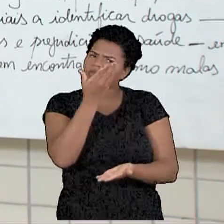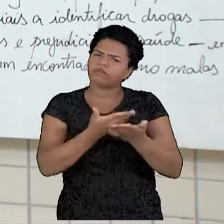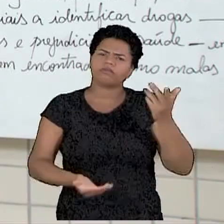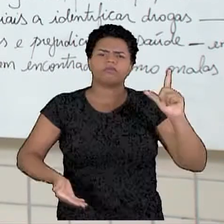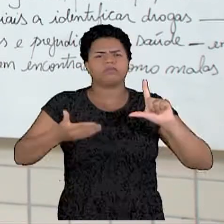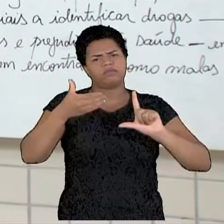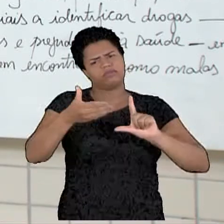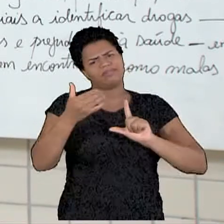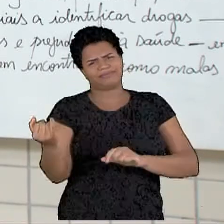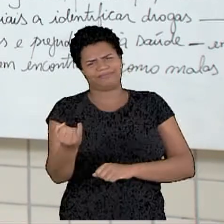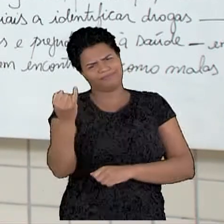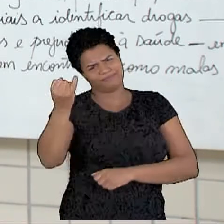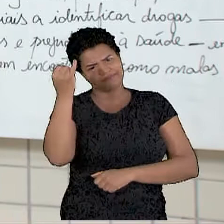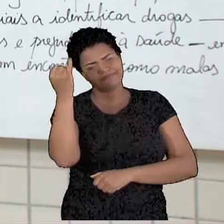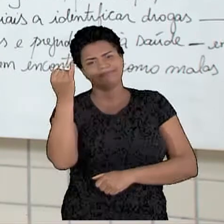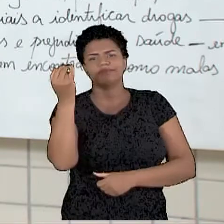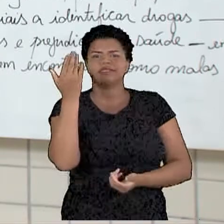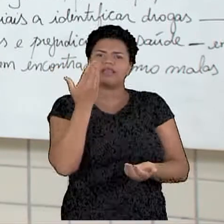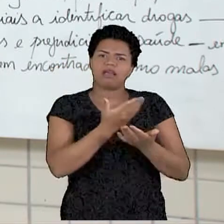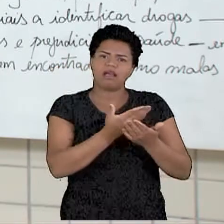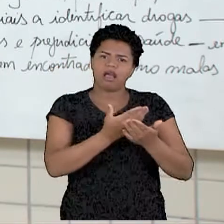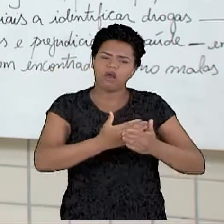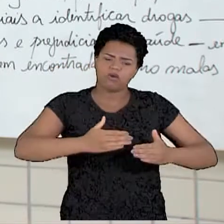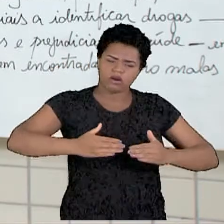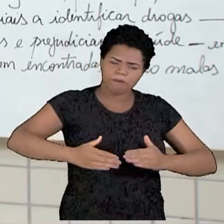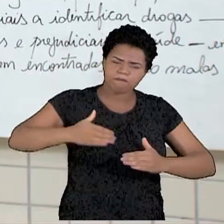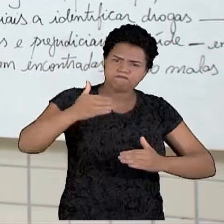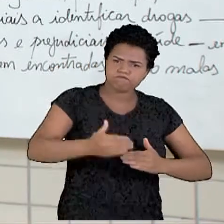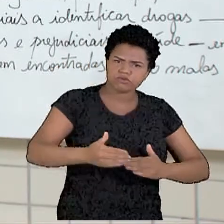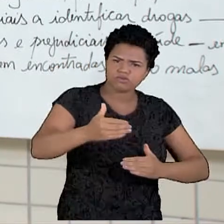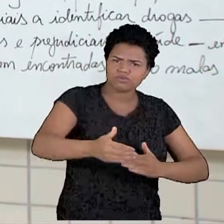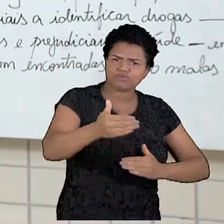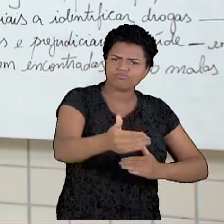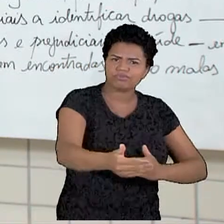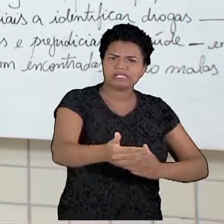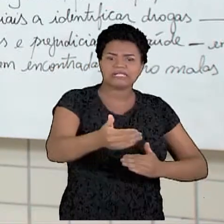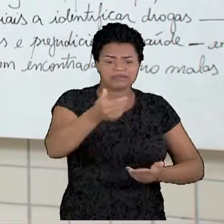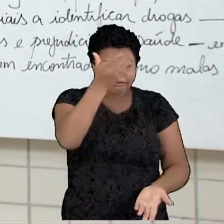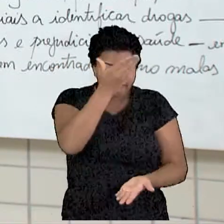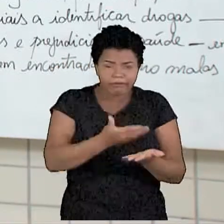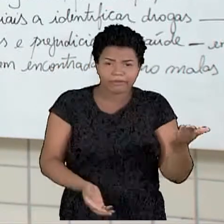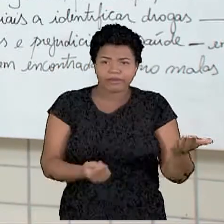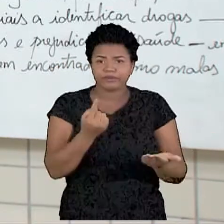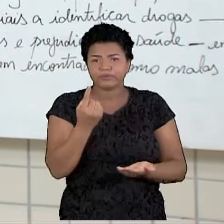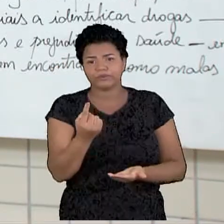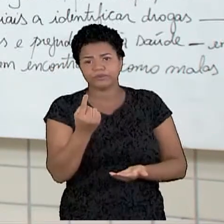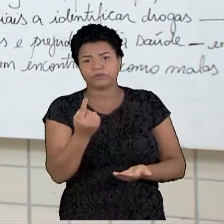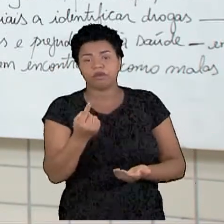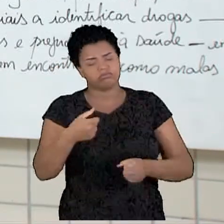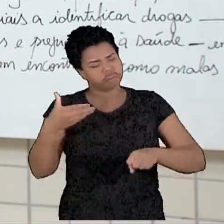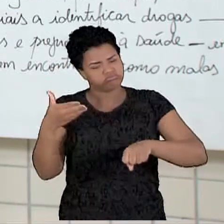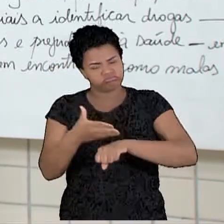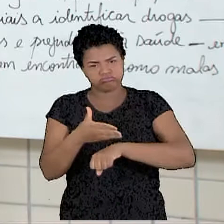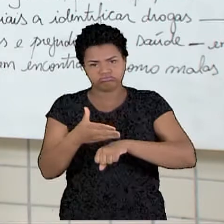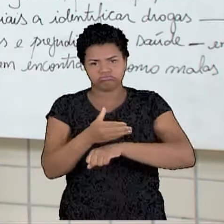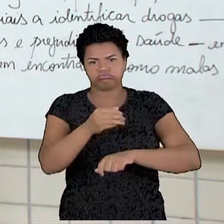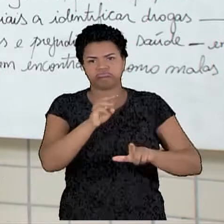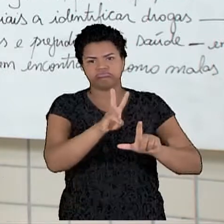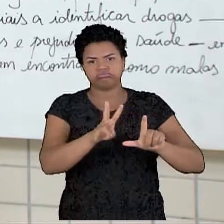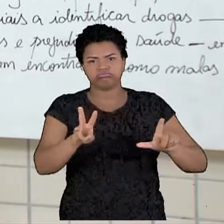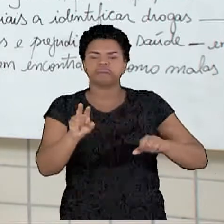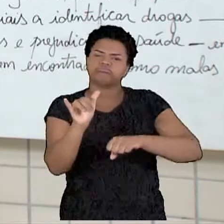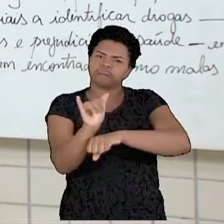muito importante. Uma aula é sequência da outra. Então, se vocês perderam, acesse lá o nosso canal